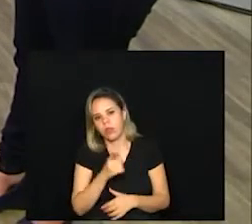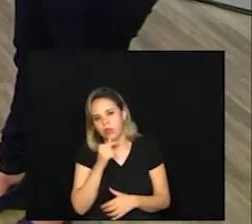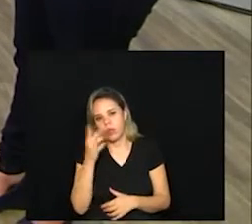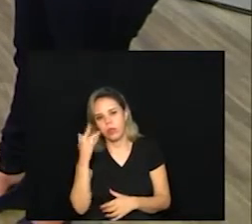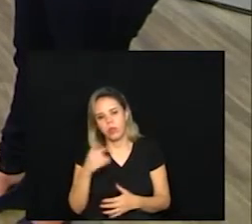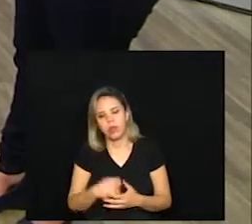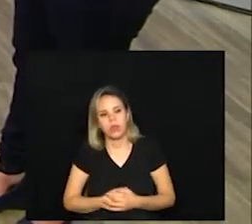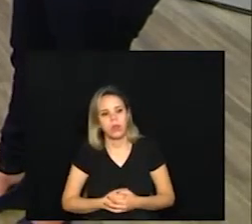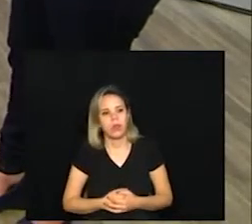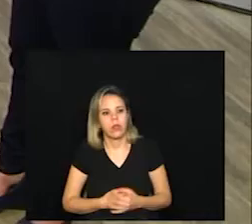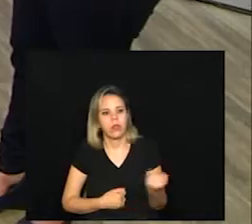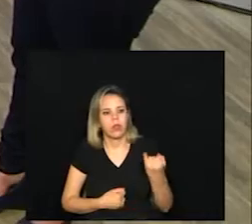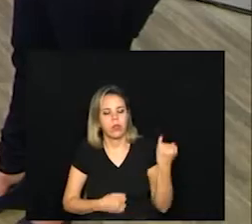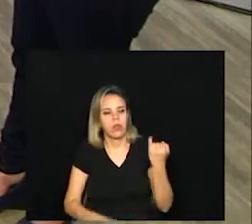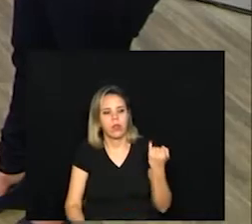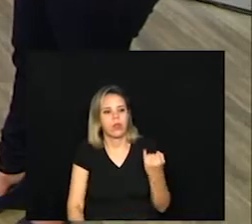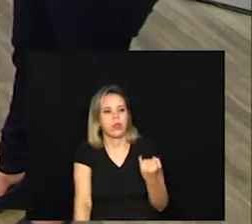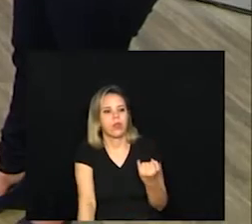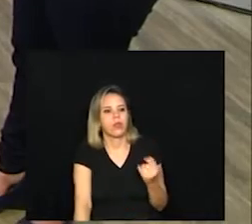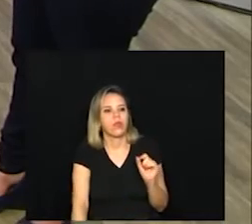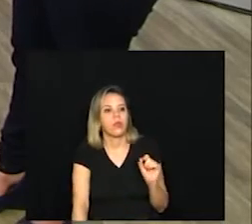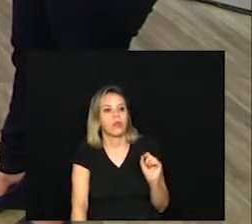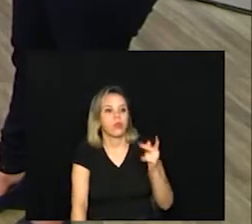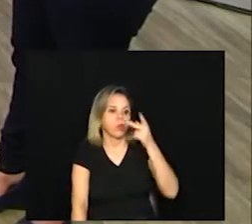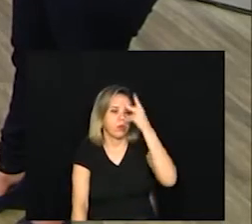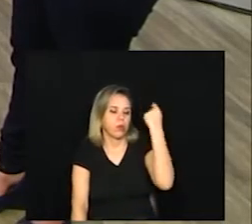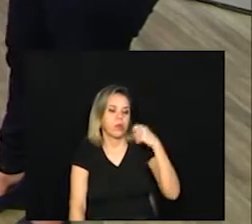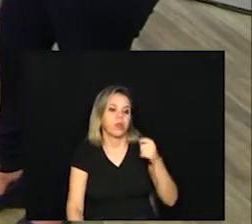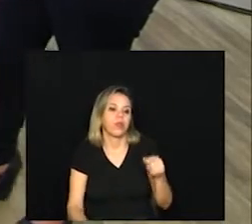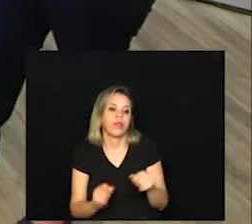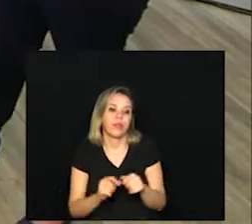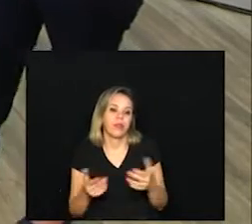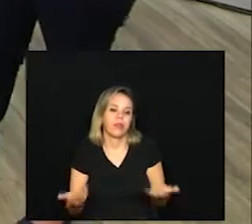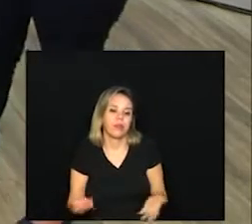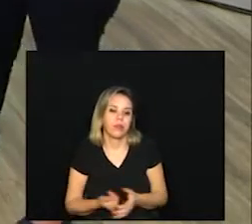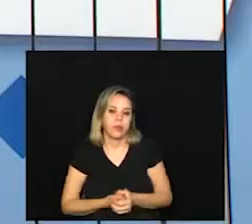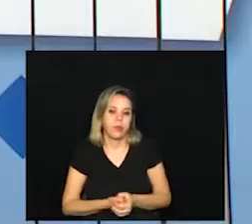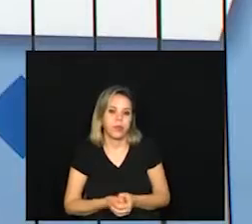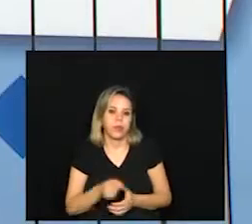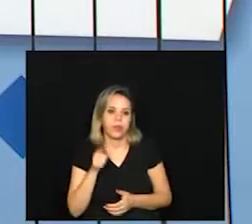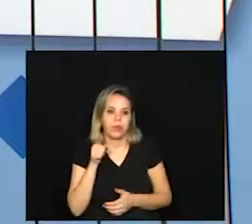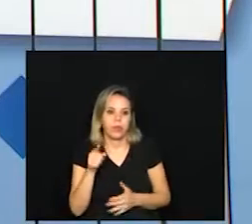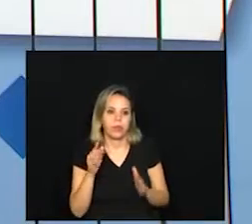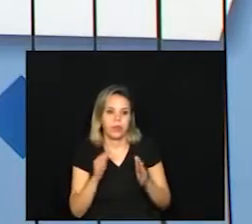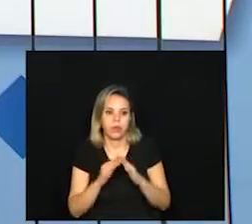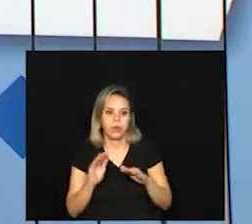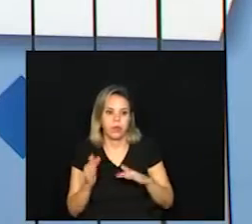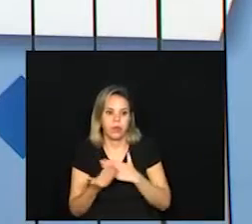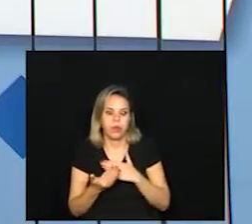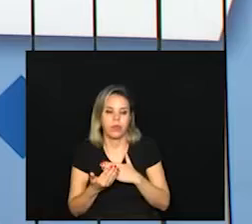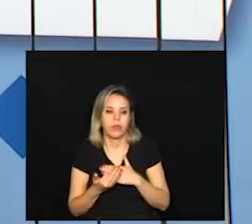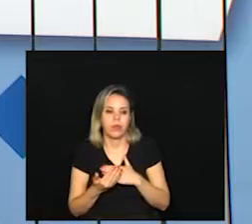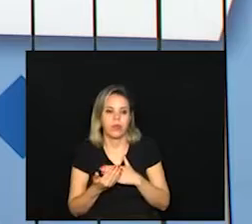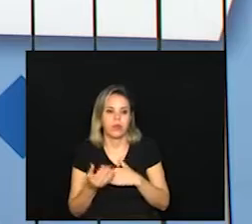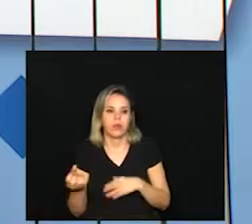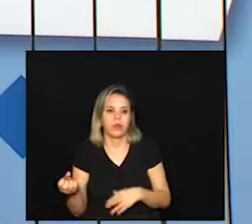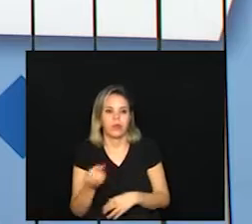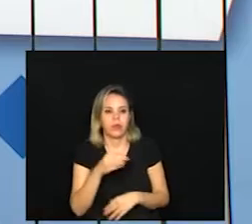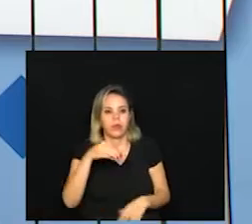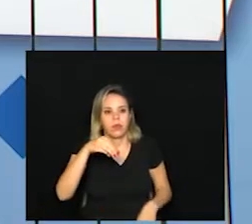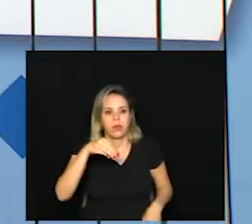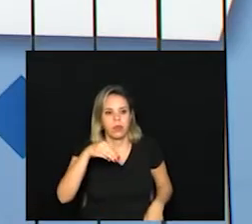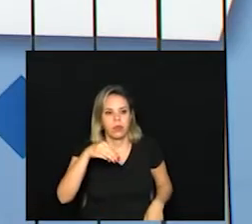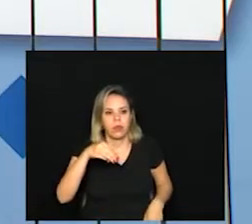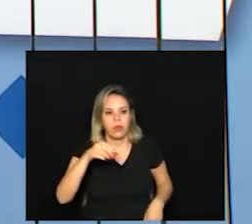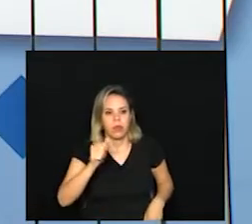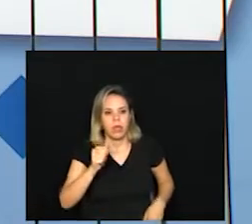amanhã? Notícia importante, então, o que a pessoa precisa fazer, né? Isso, você que está aí no Jardim Novo Maracanã e